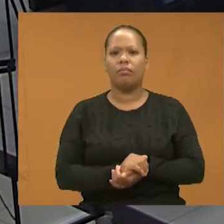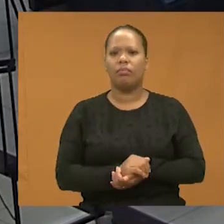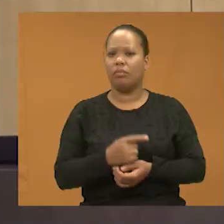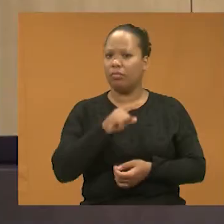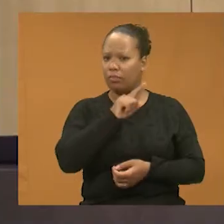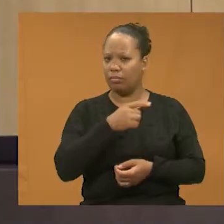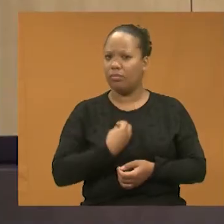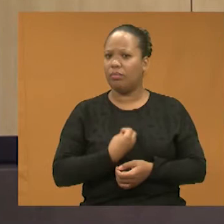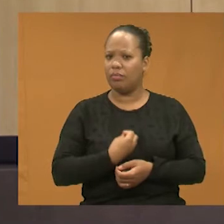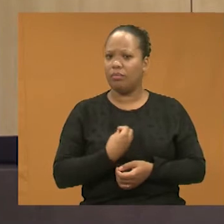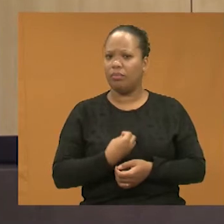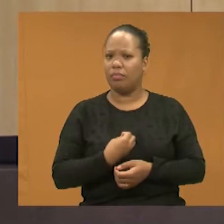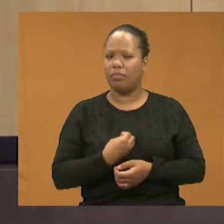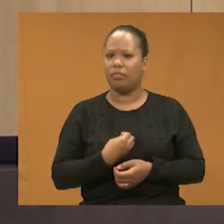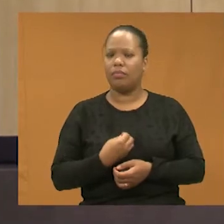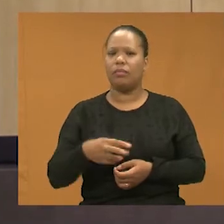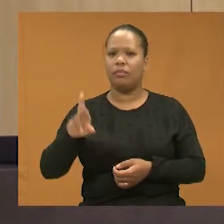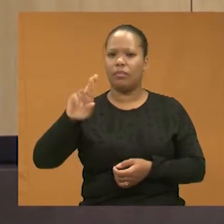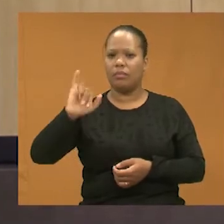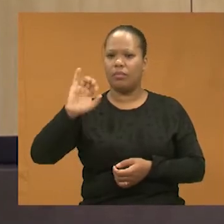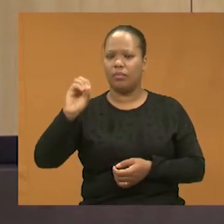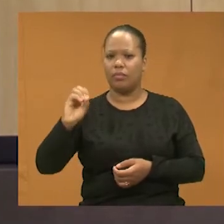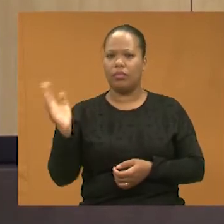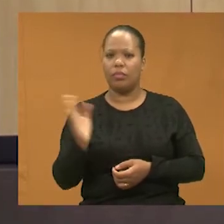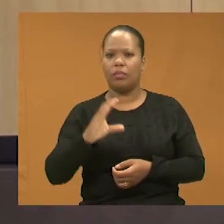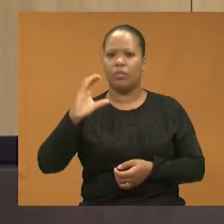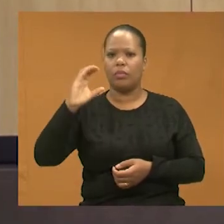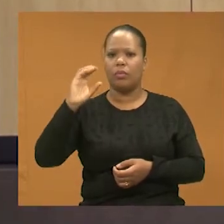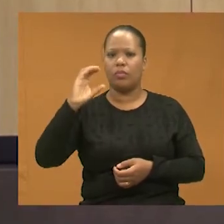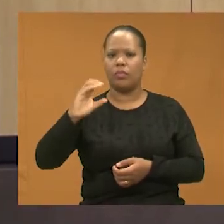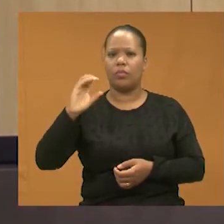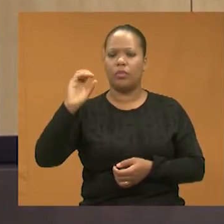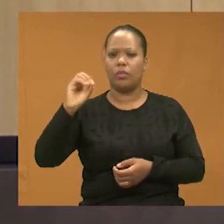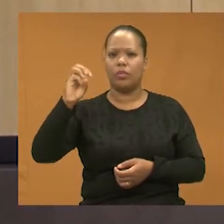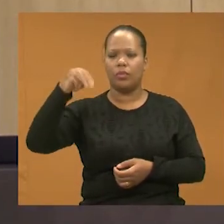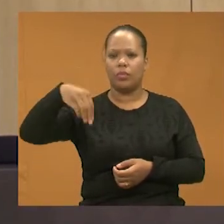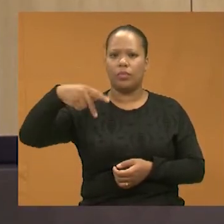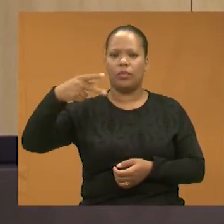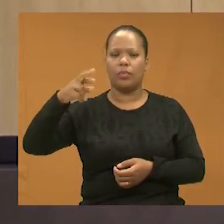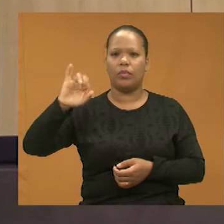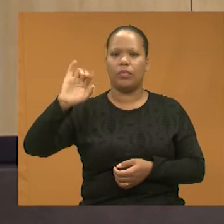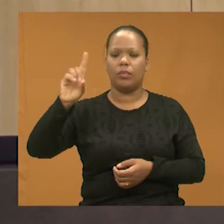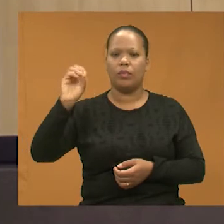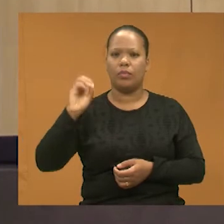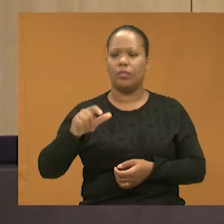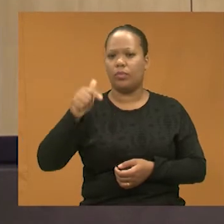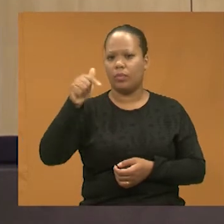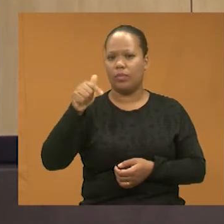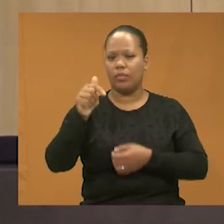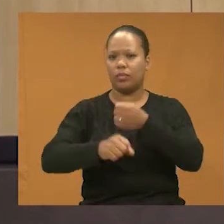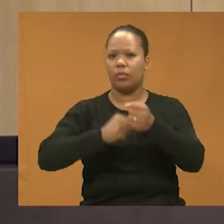moro ali, eu moro no Rio Comprido, ao lado de Santa Paula. E minha luta, eu estou nessa casa há